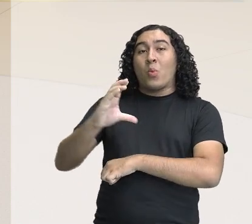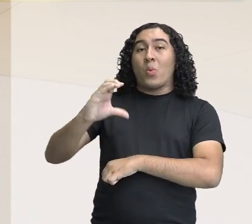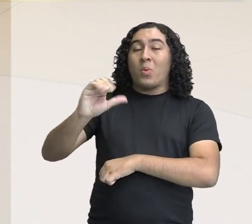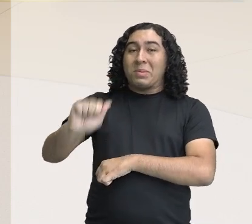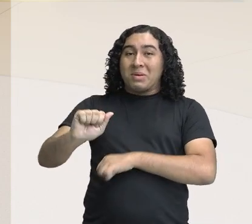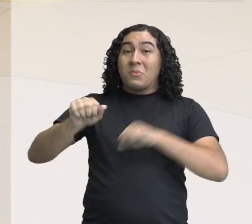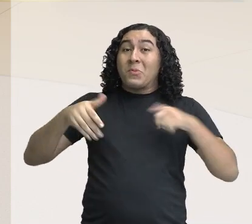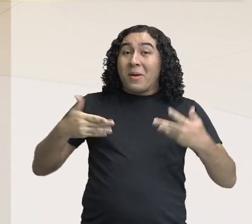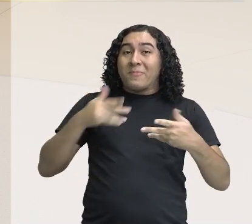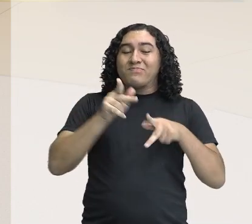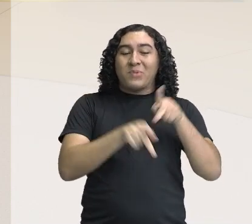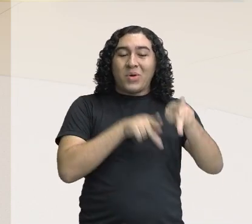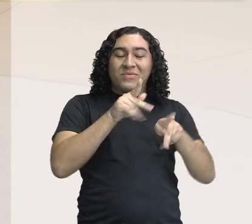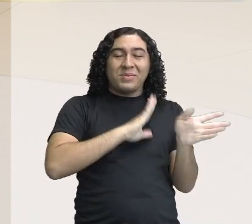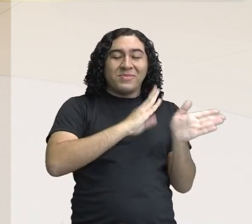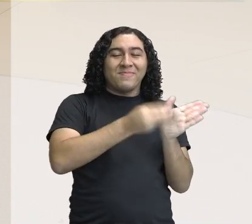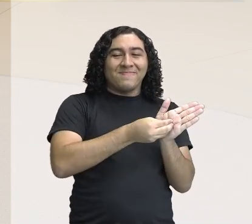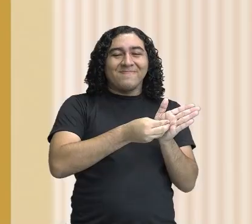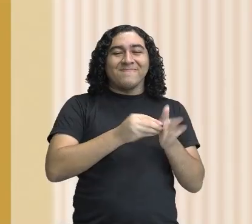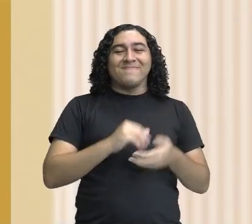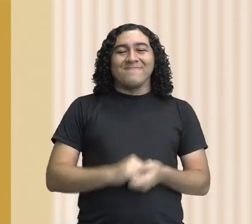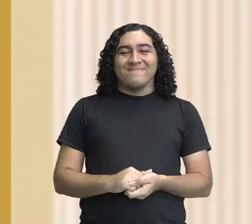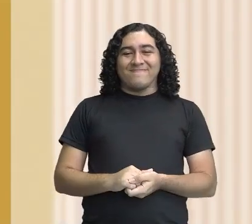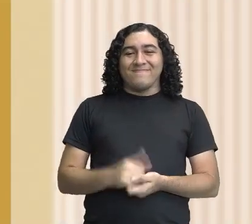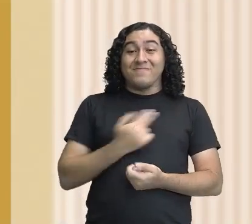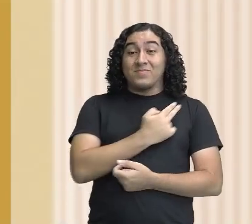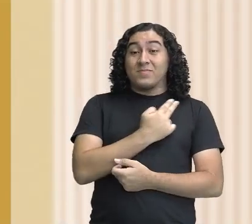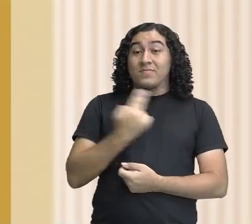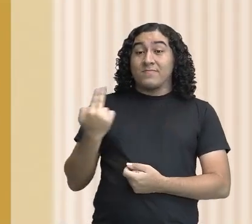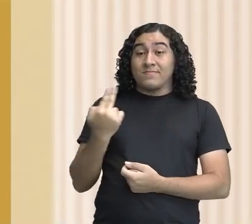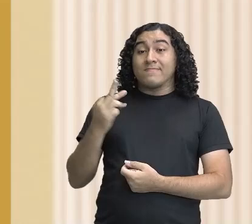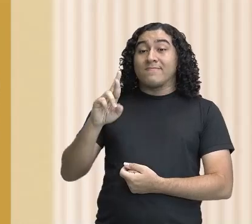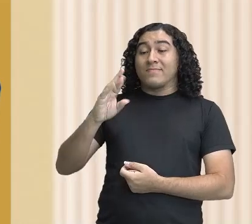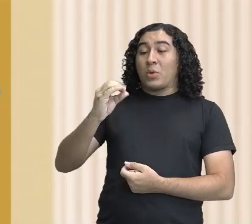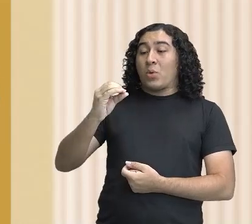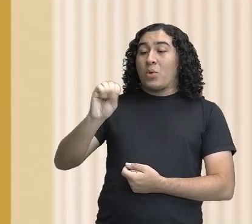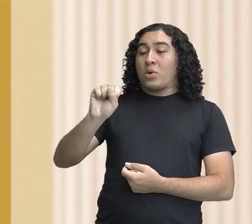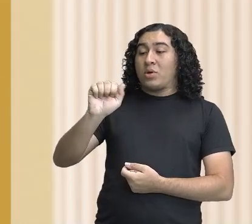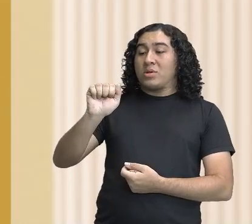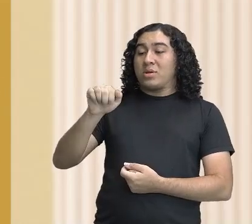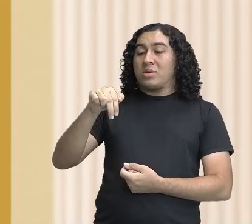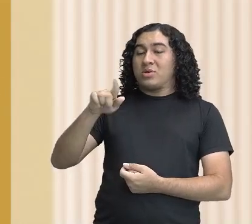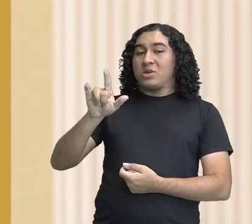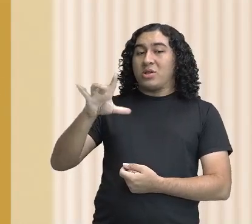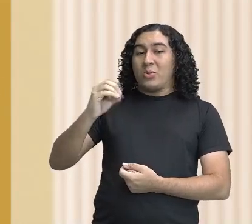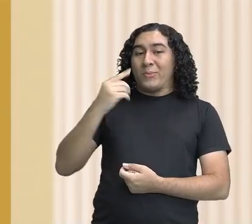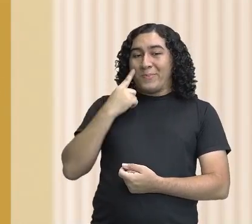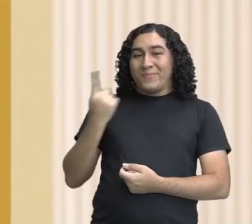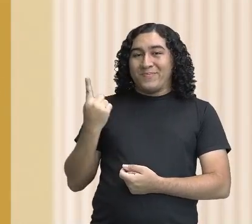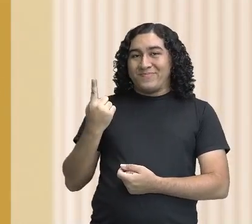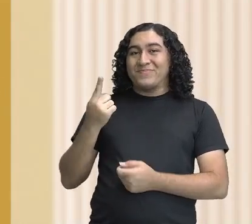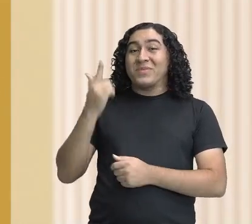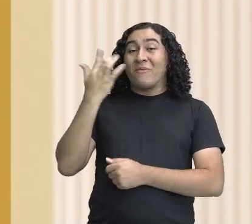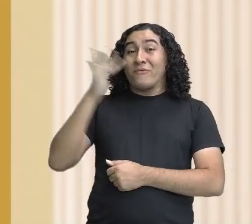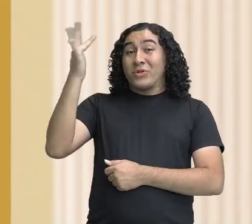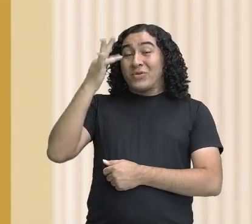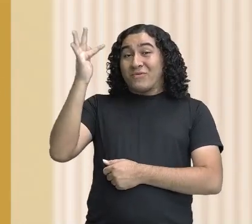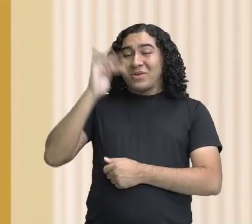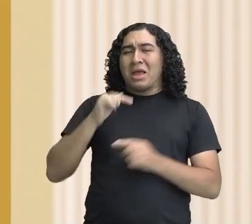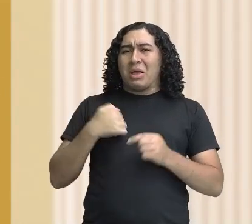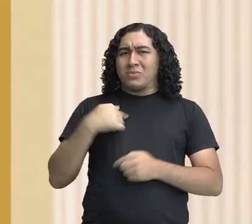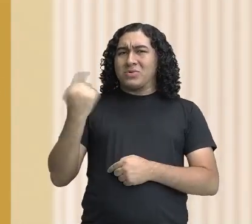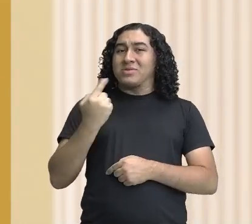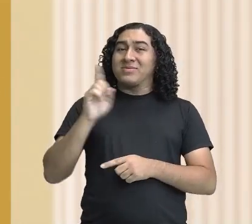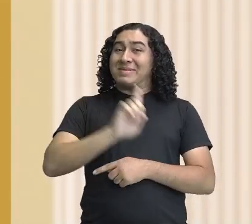Aprofundamento Povos Amazônidas. Eu sou o professor Rosângelo Assis de Filosofia e não